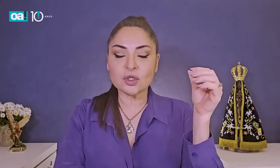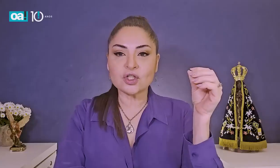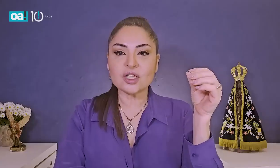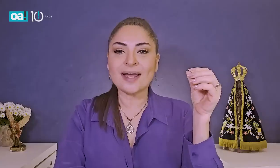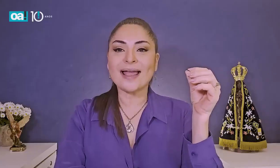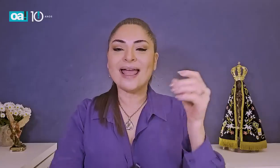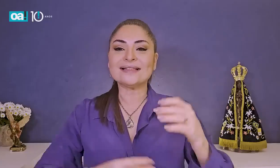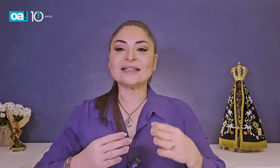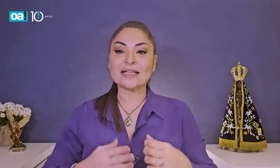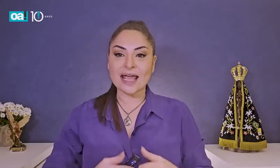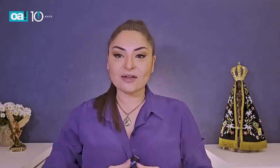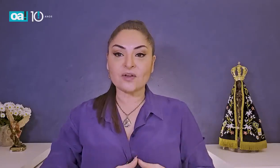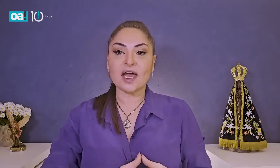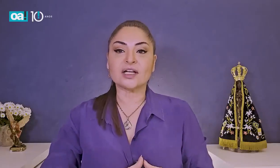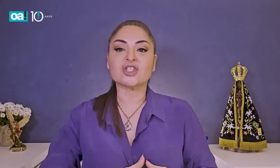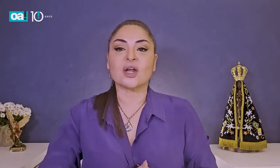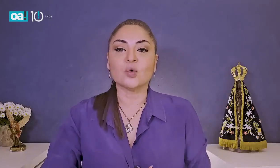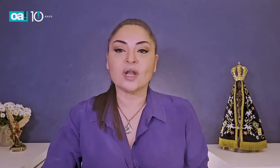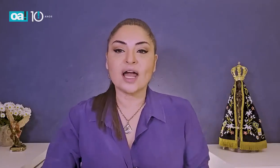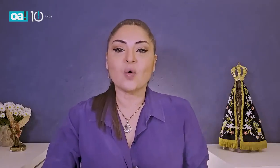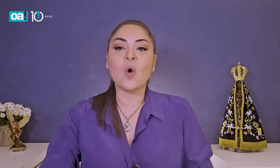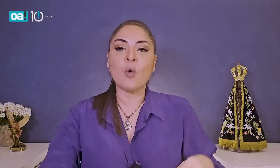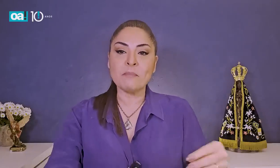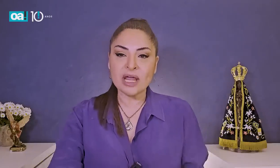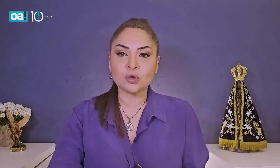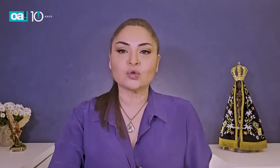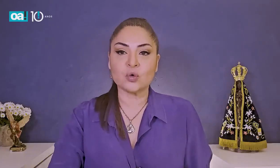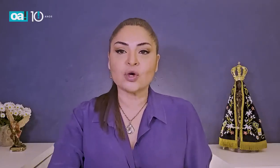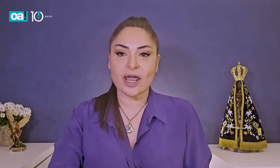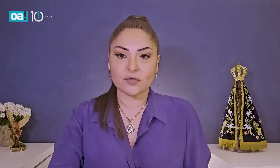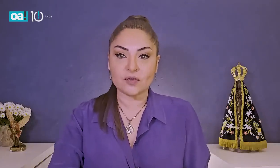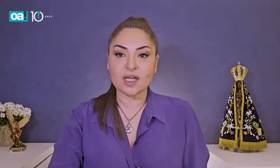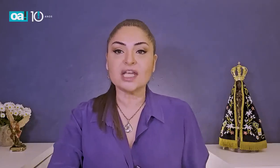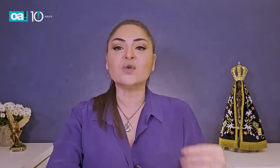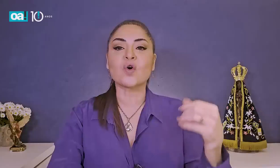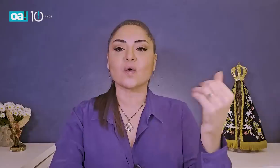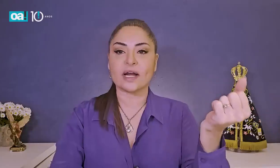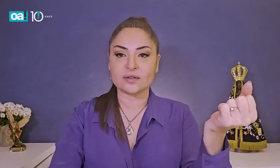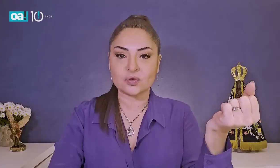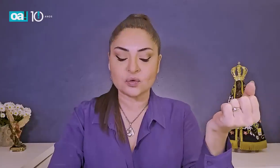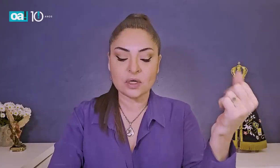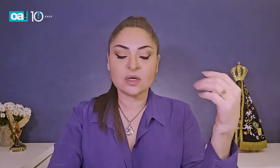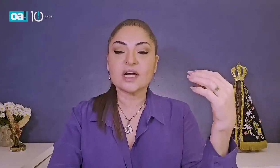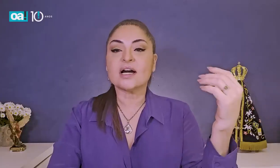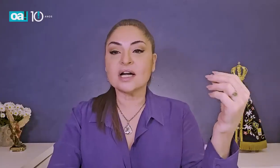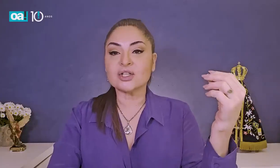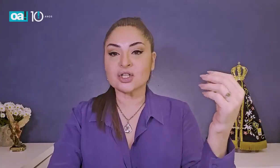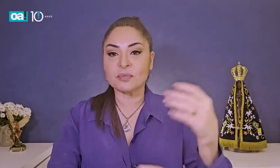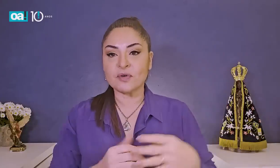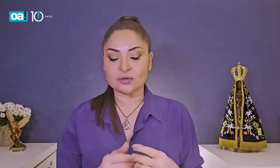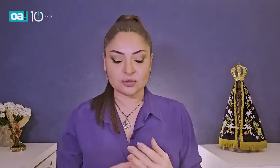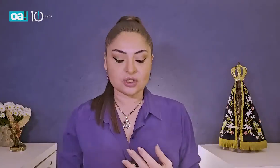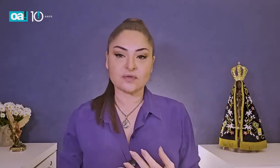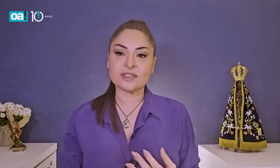Fato do dia: STF garante a Lula o aumento do IOF. E o Congresso? Antes